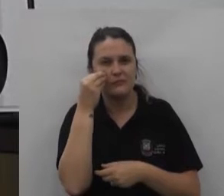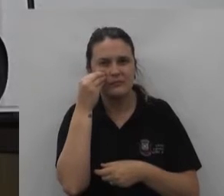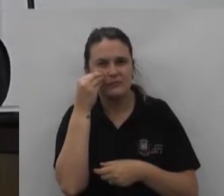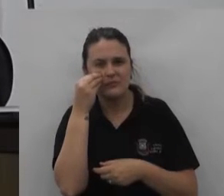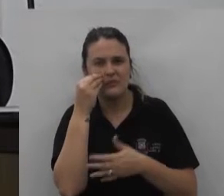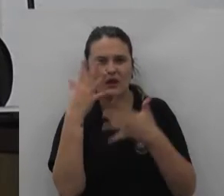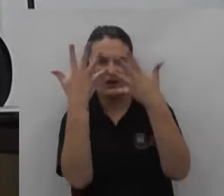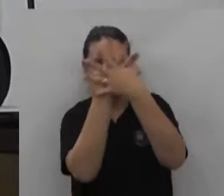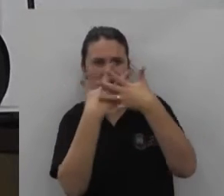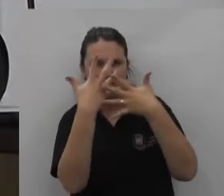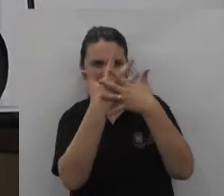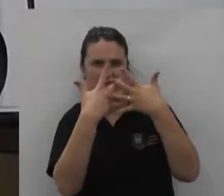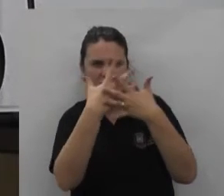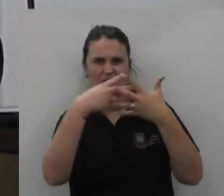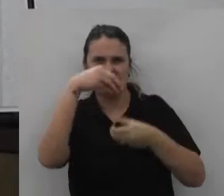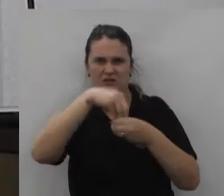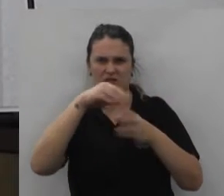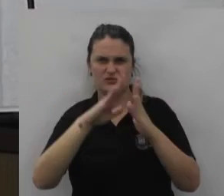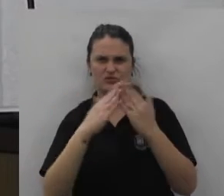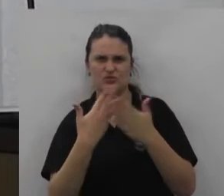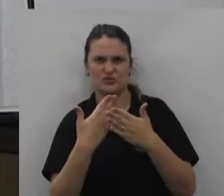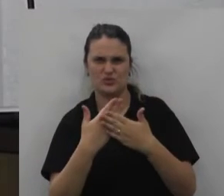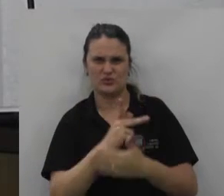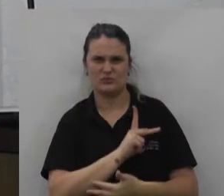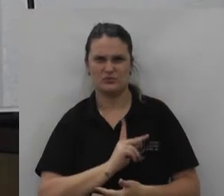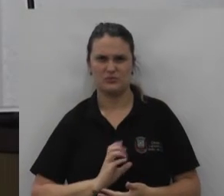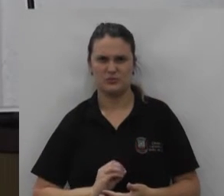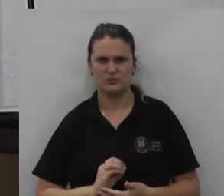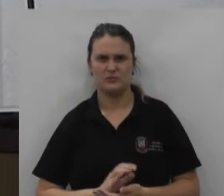de erotização dentro das escolas públicas.